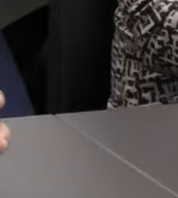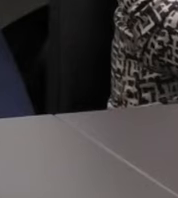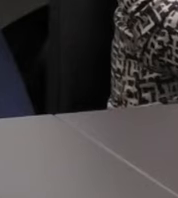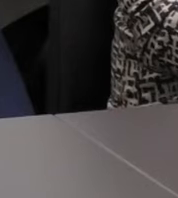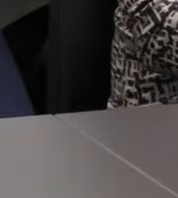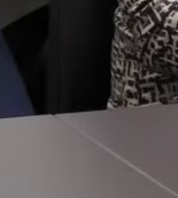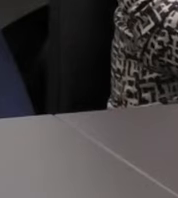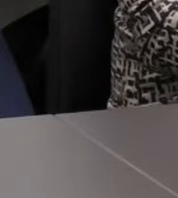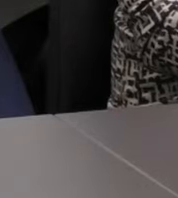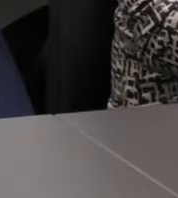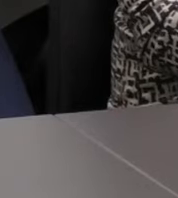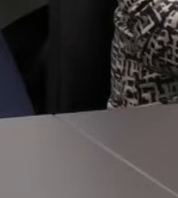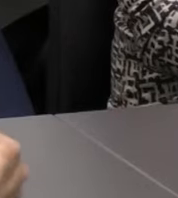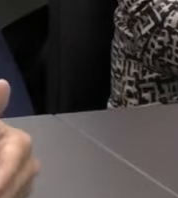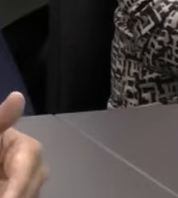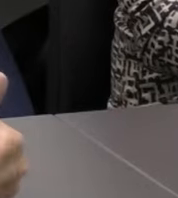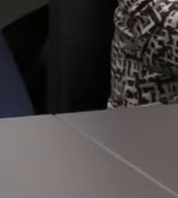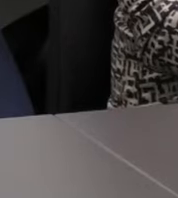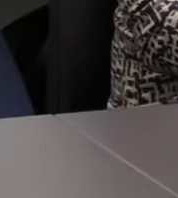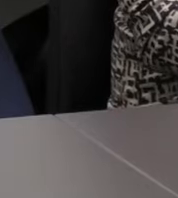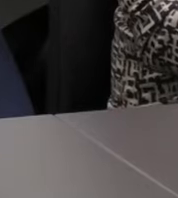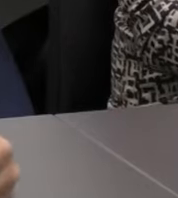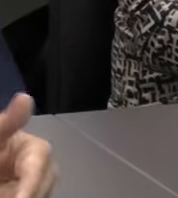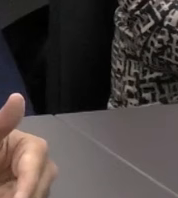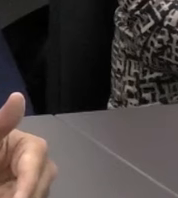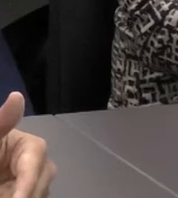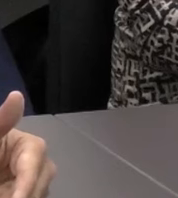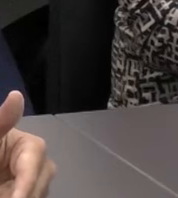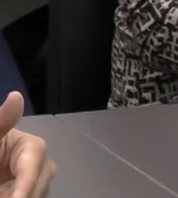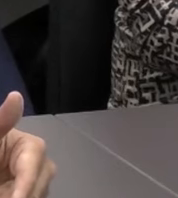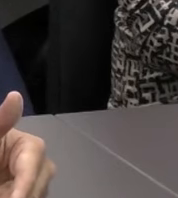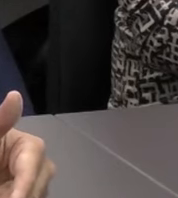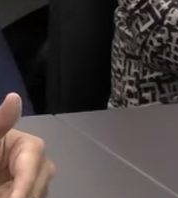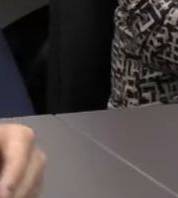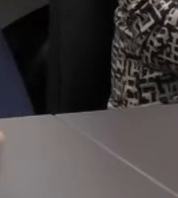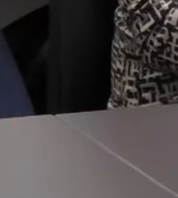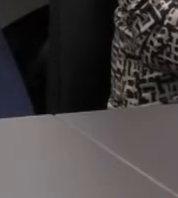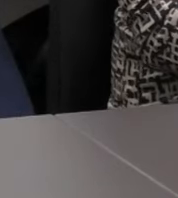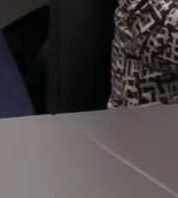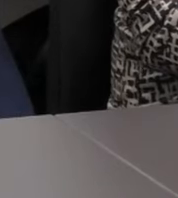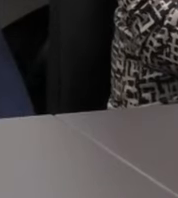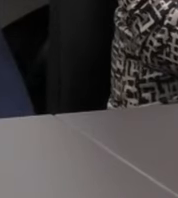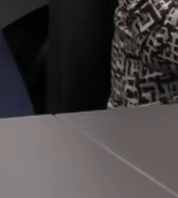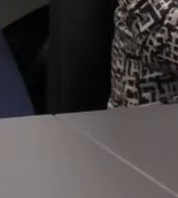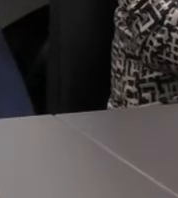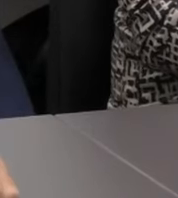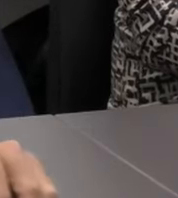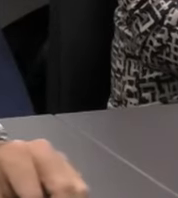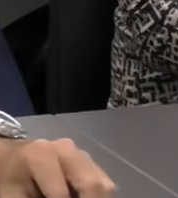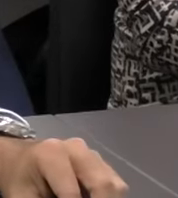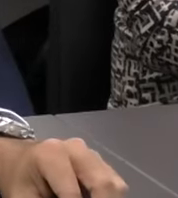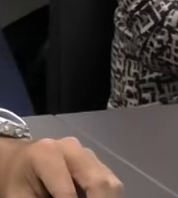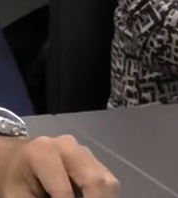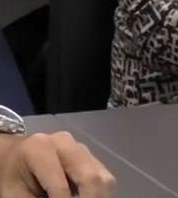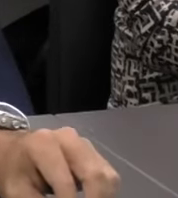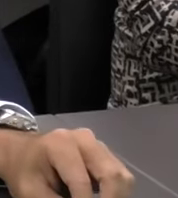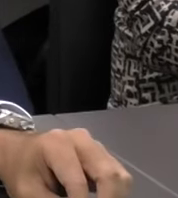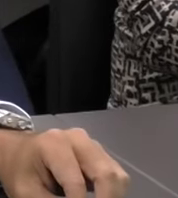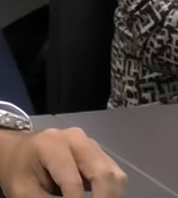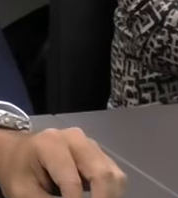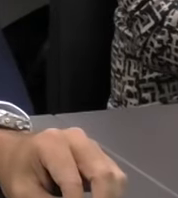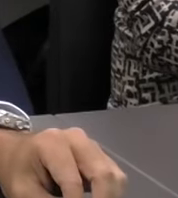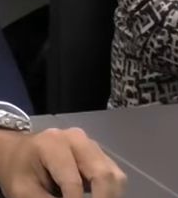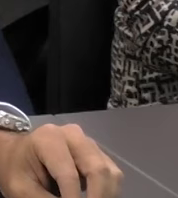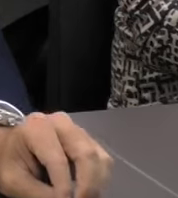que um texto legal pode acarretar olhando por uma perspectiva distinta da